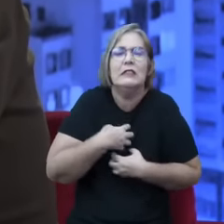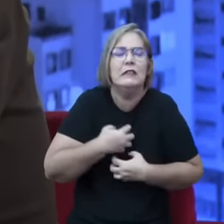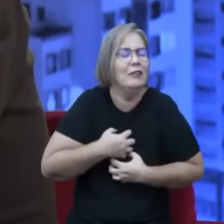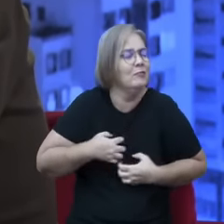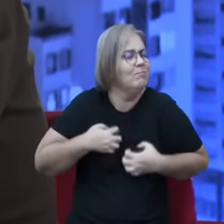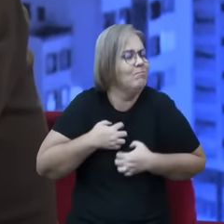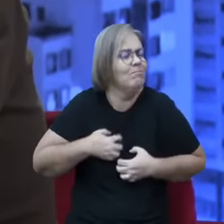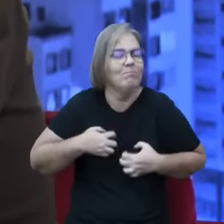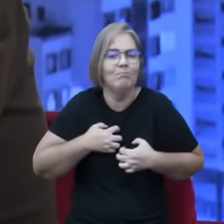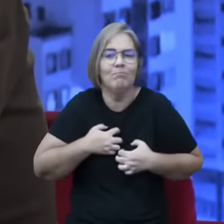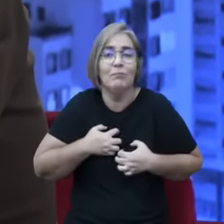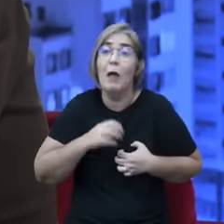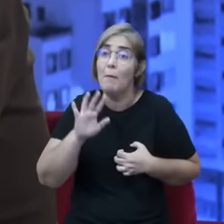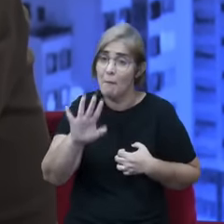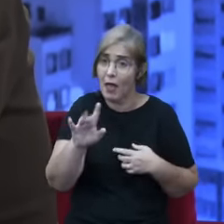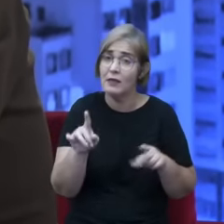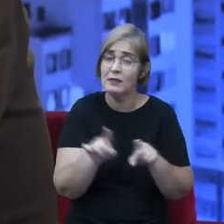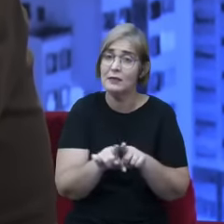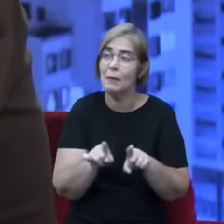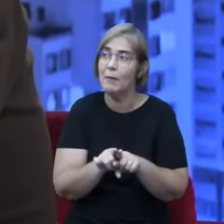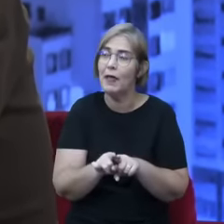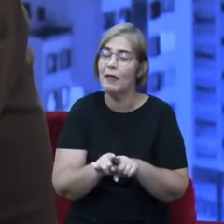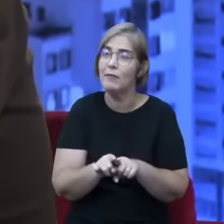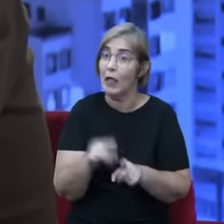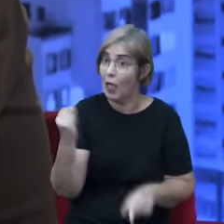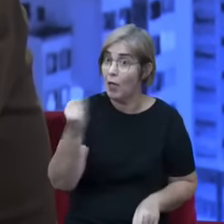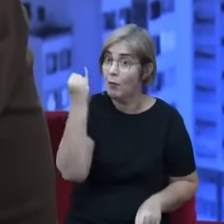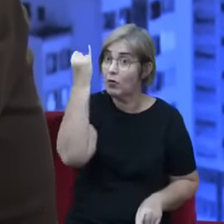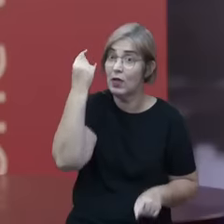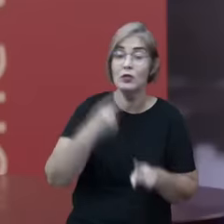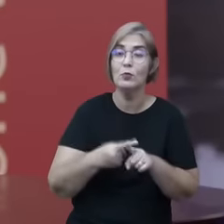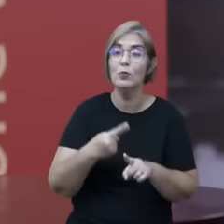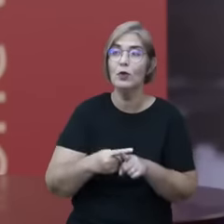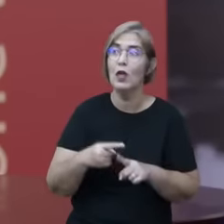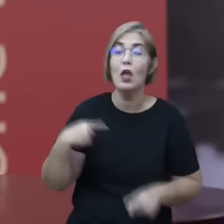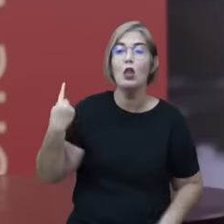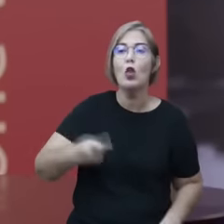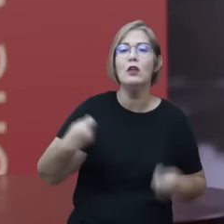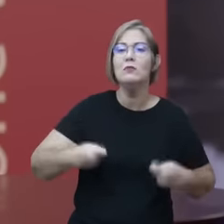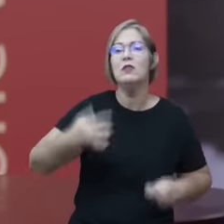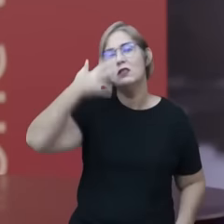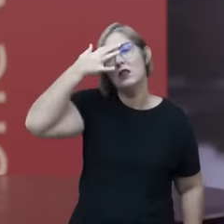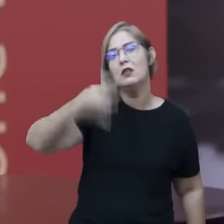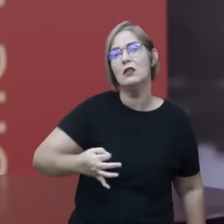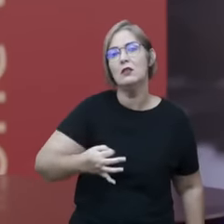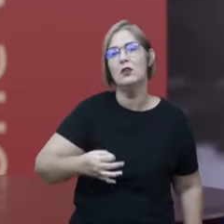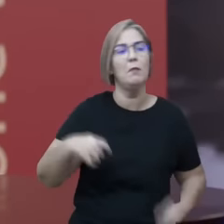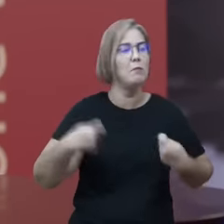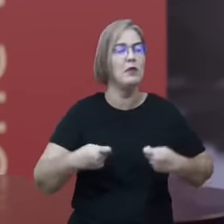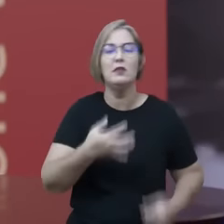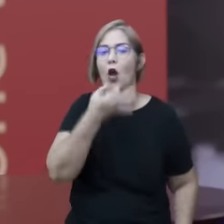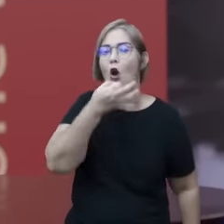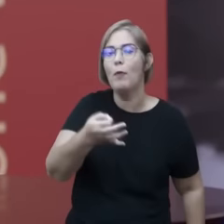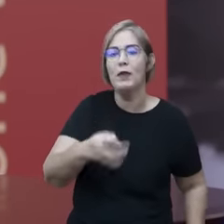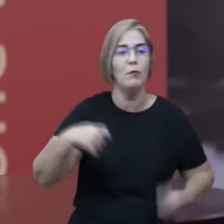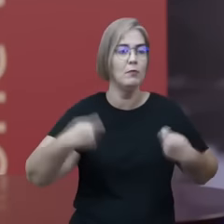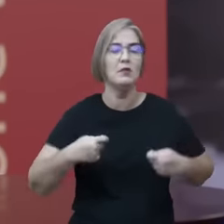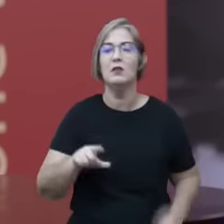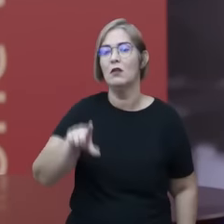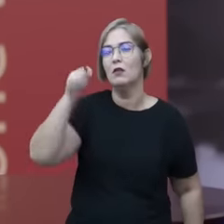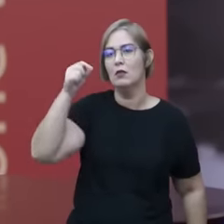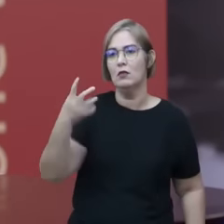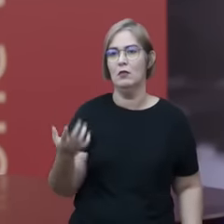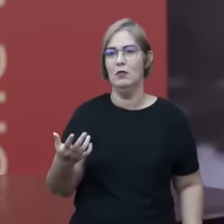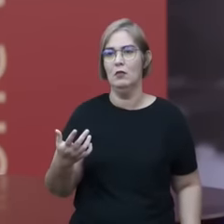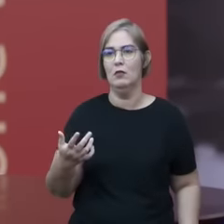necessidade de decidir, uma necessidade de ser, uma necessidade de fazer-se, porque a nossa essência não está